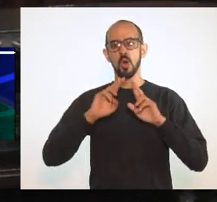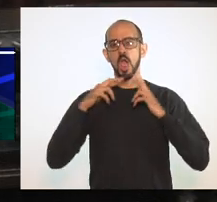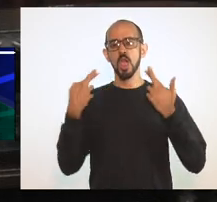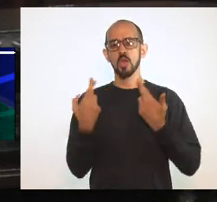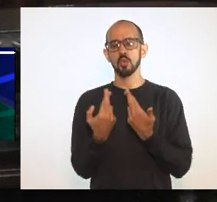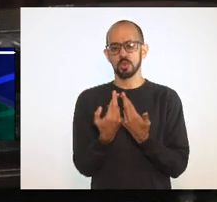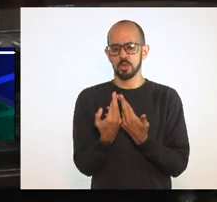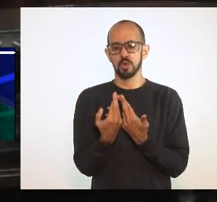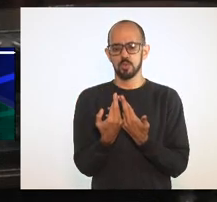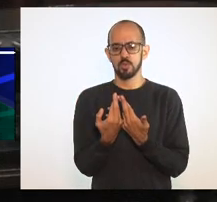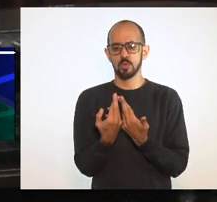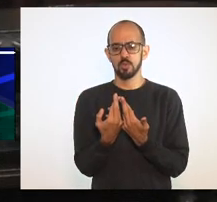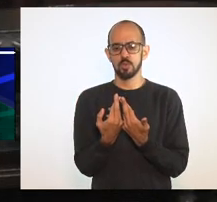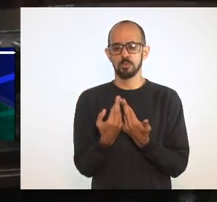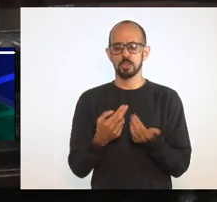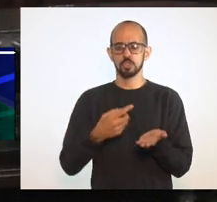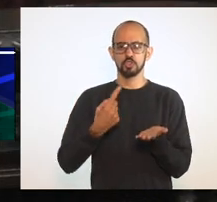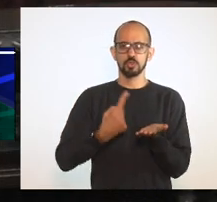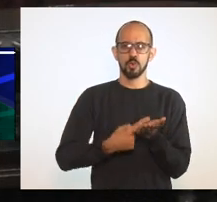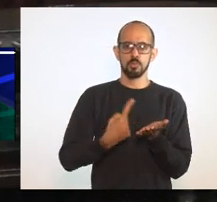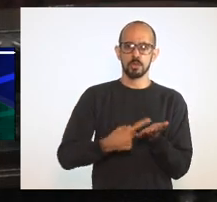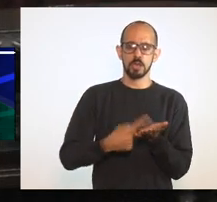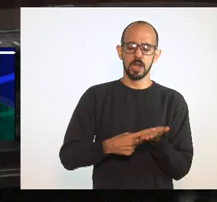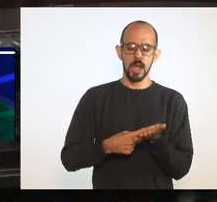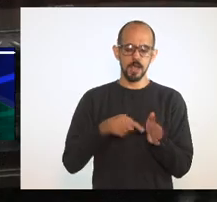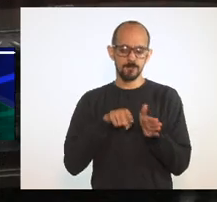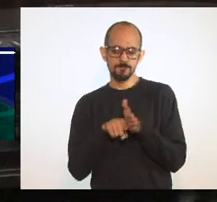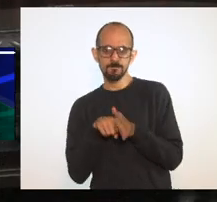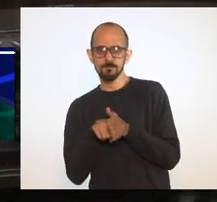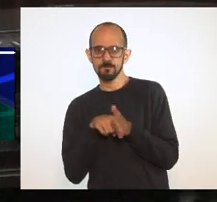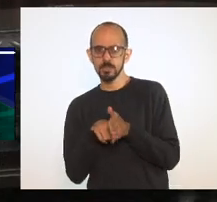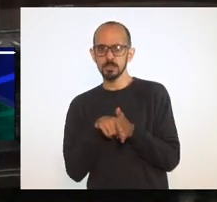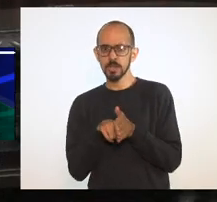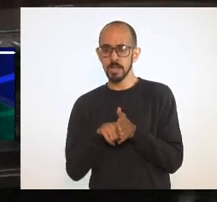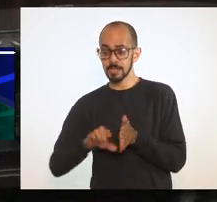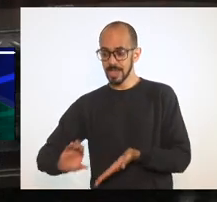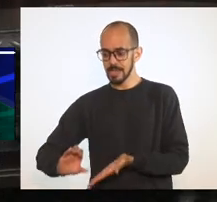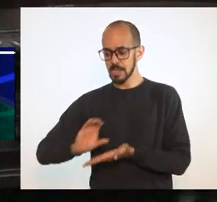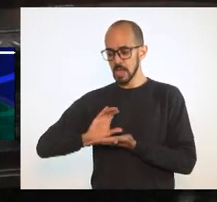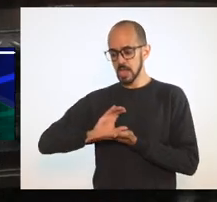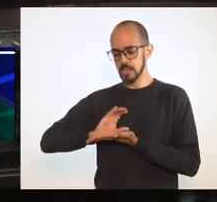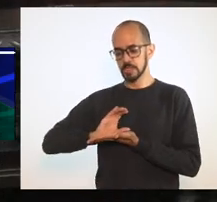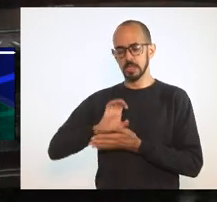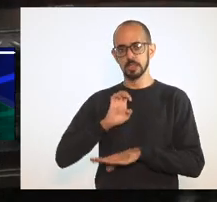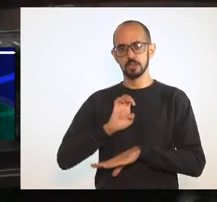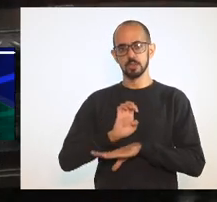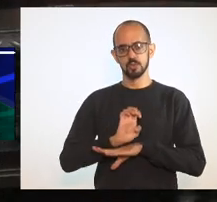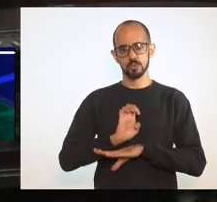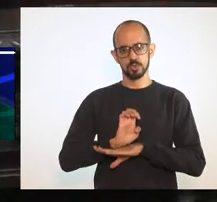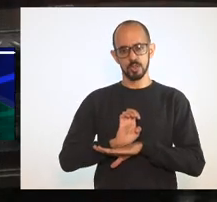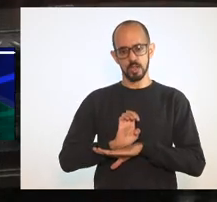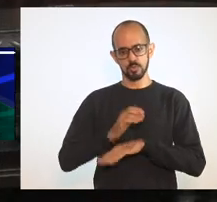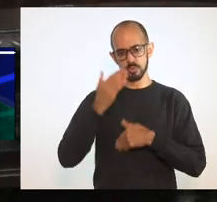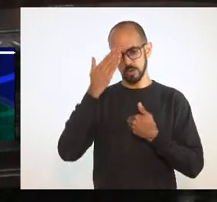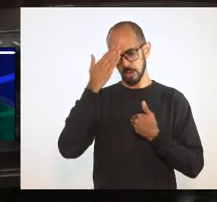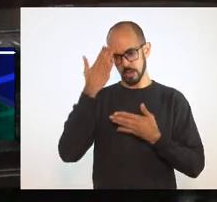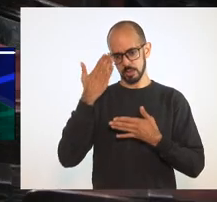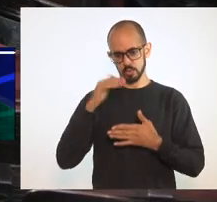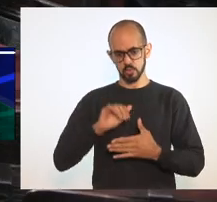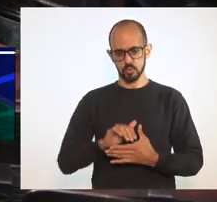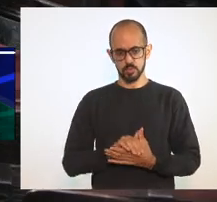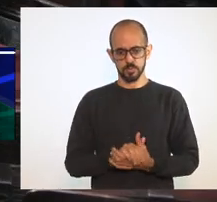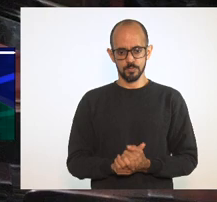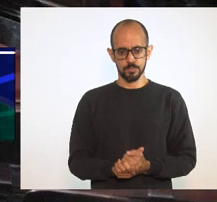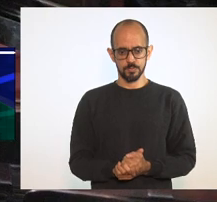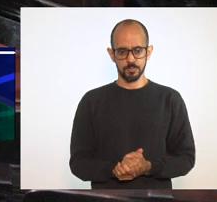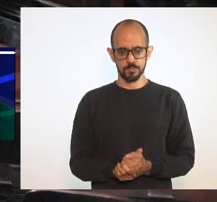avançar nessa receita, que é a segunda receita mais importante do Estado. Eu agradeço, presidente. Presidente, nós queríamos